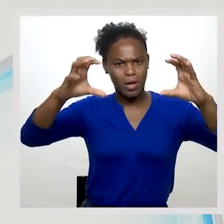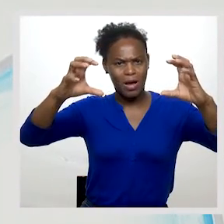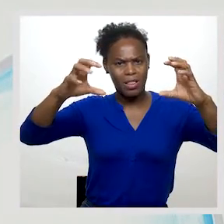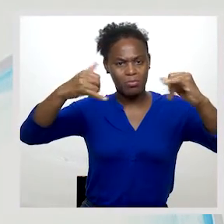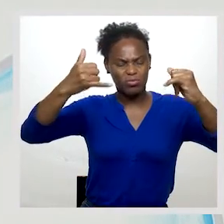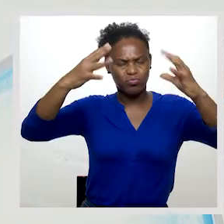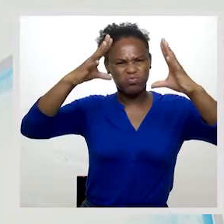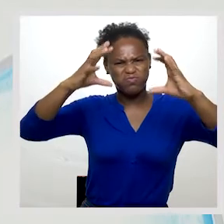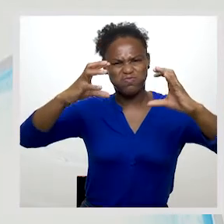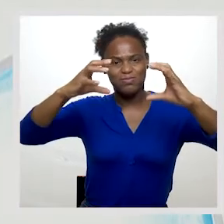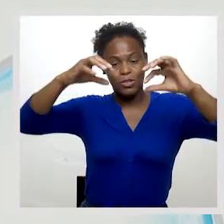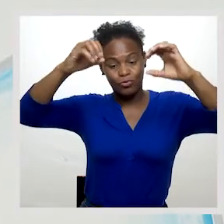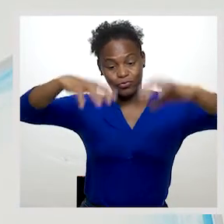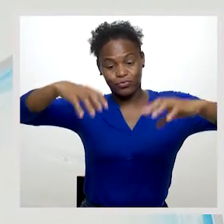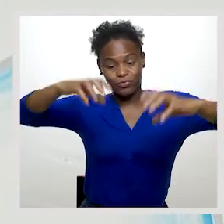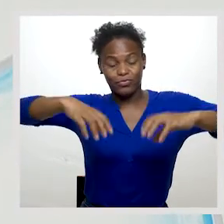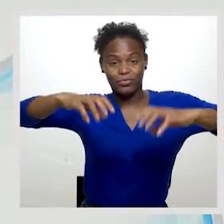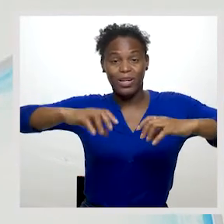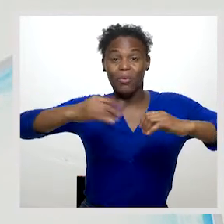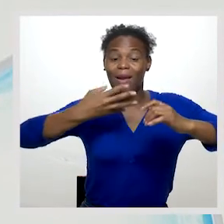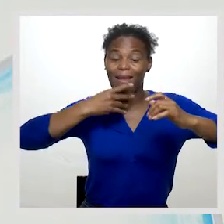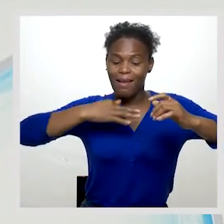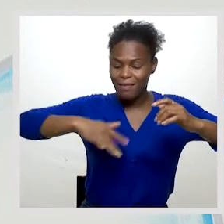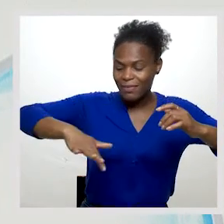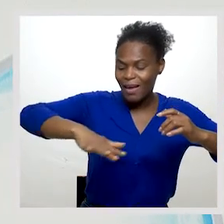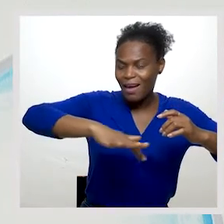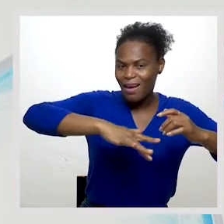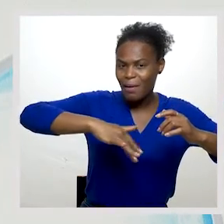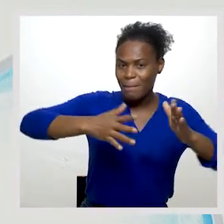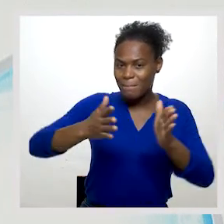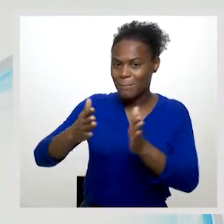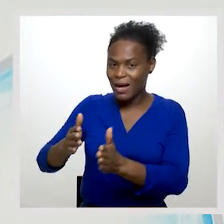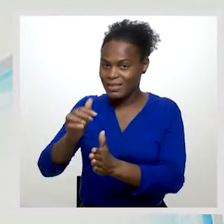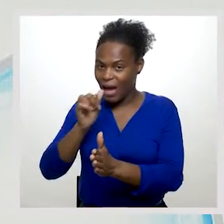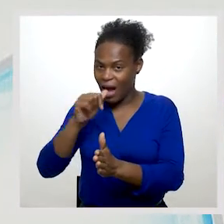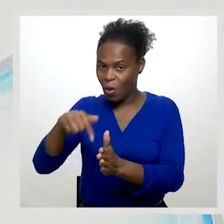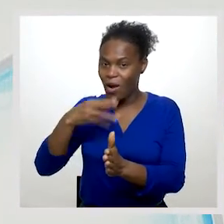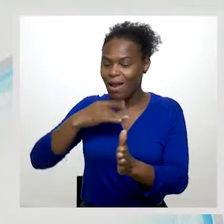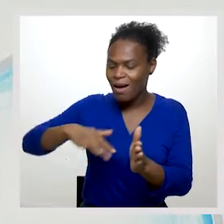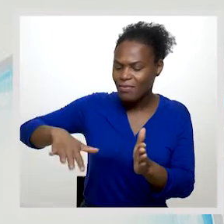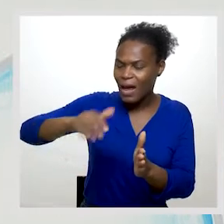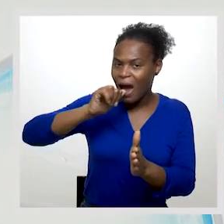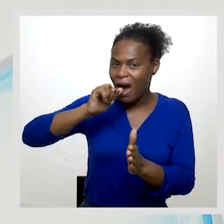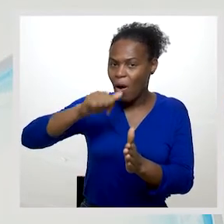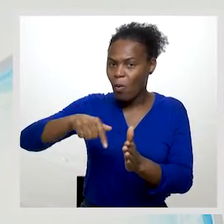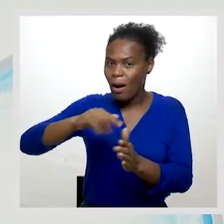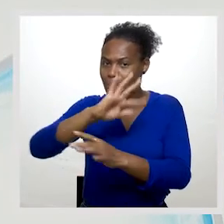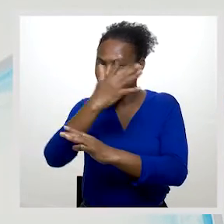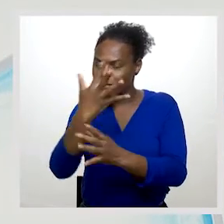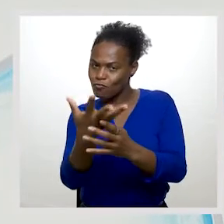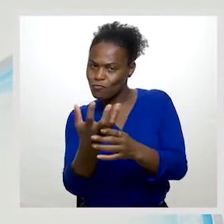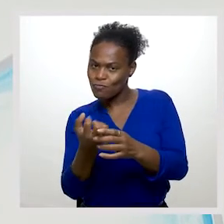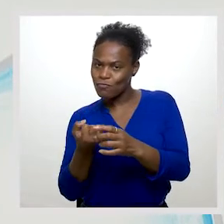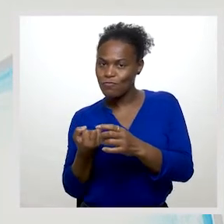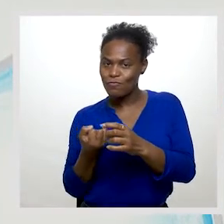é? Então, chegando à superfície terrestre, parte desta água, não é? É absorvido pelas